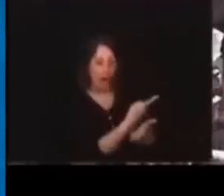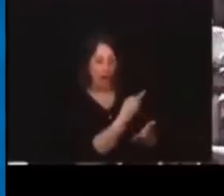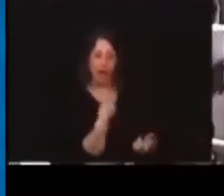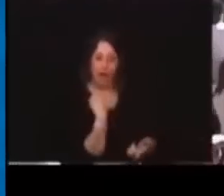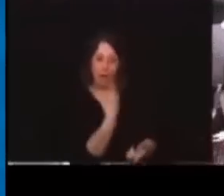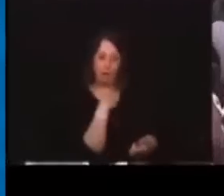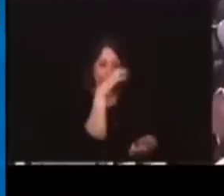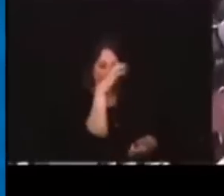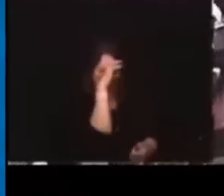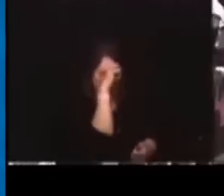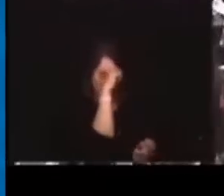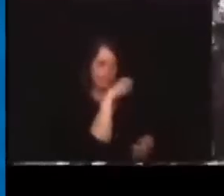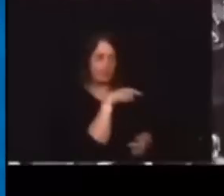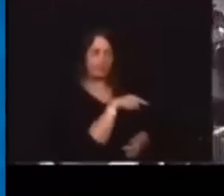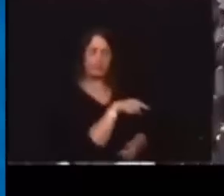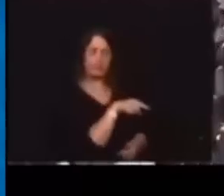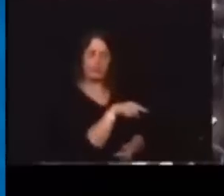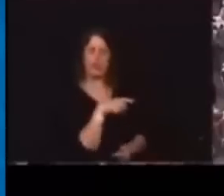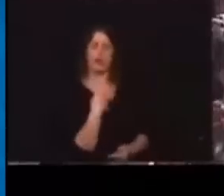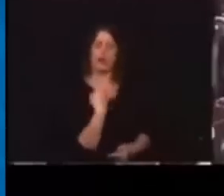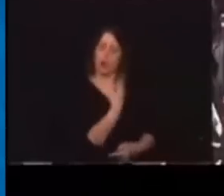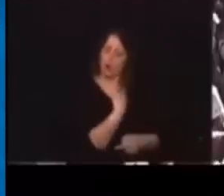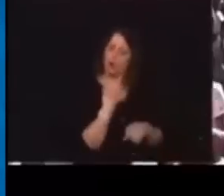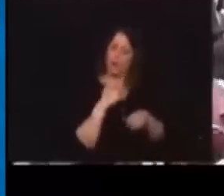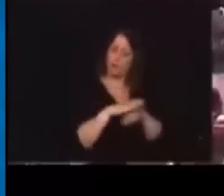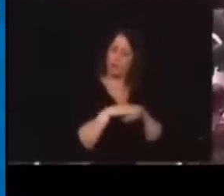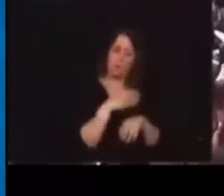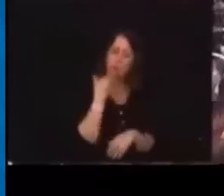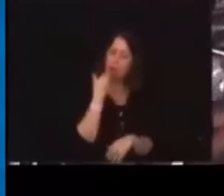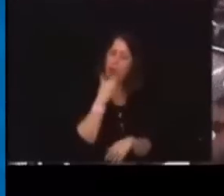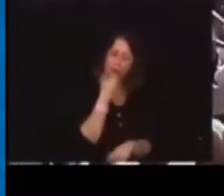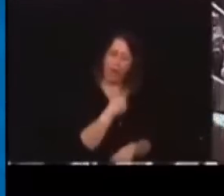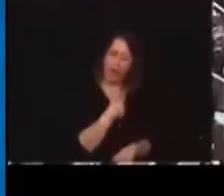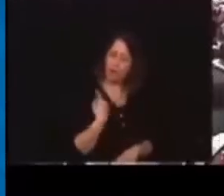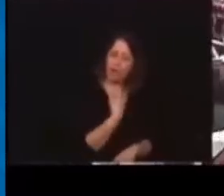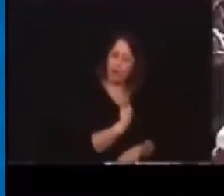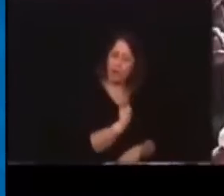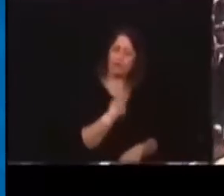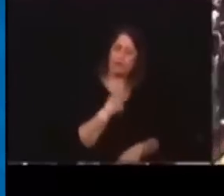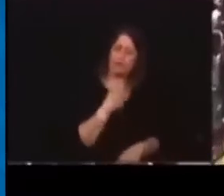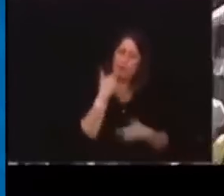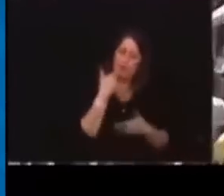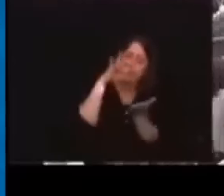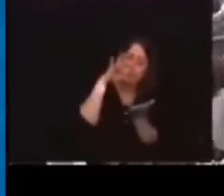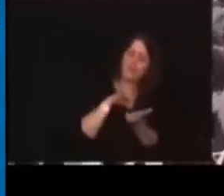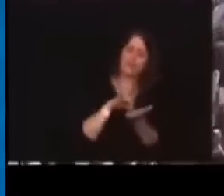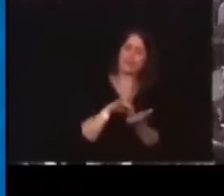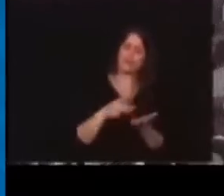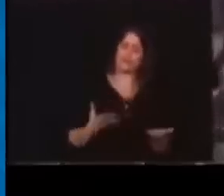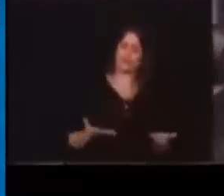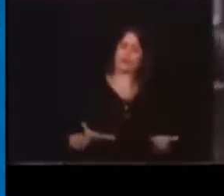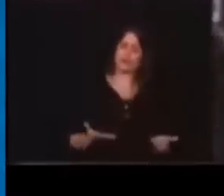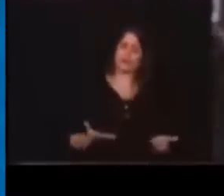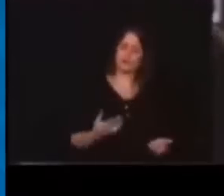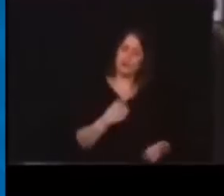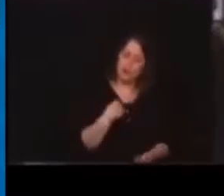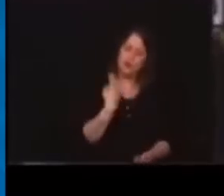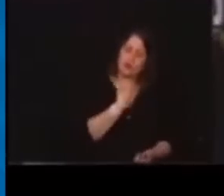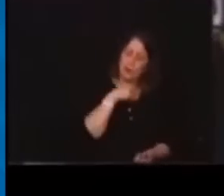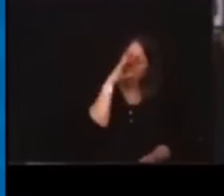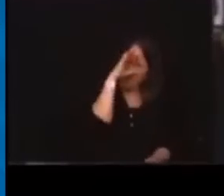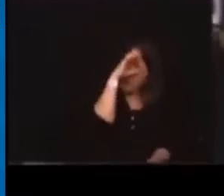Vamos fazer o melhor de nós. Vamos falar a verdade. Vamos